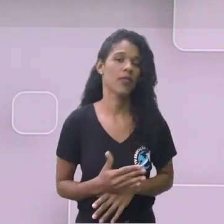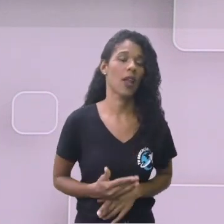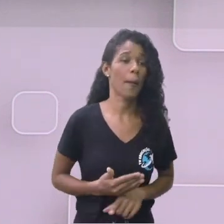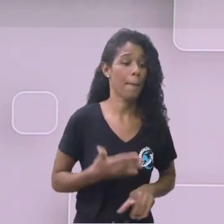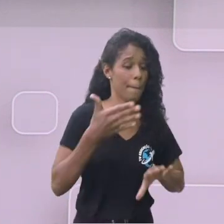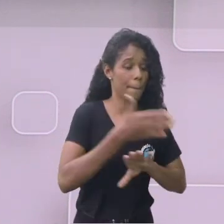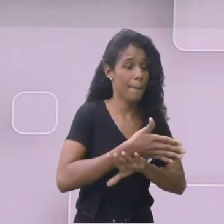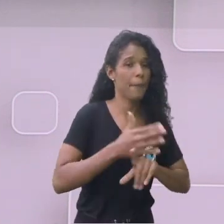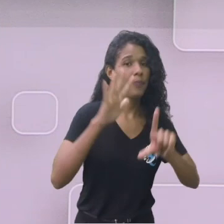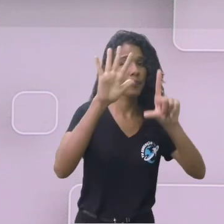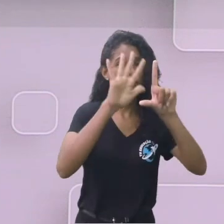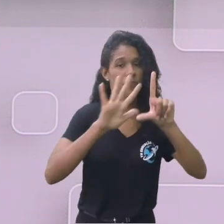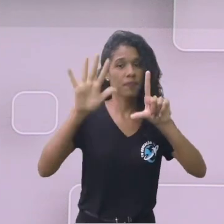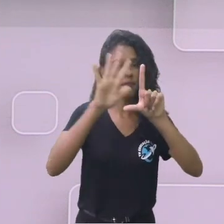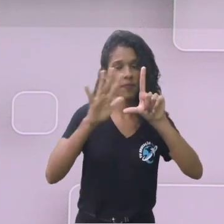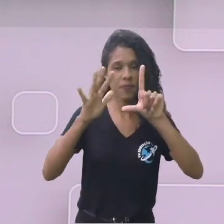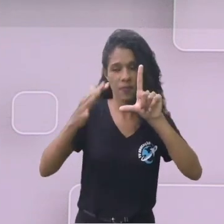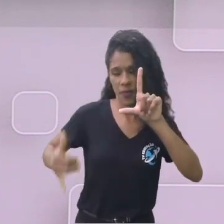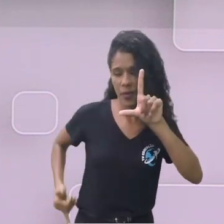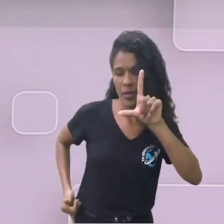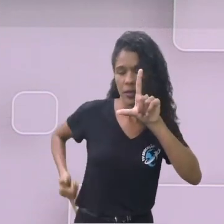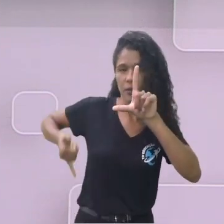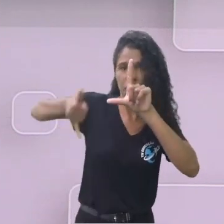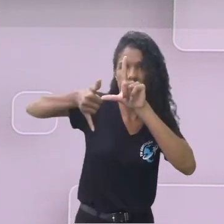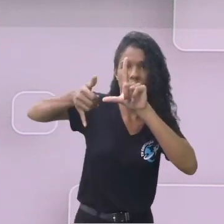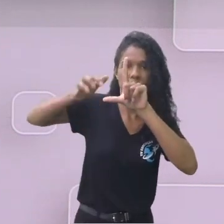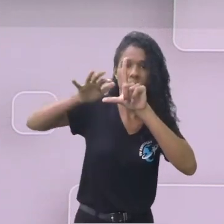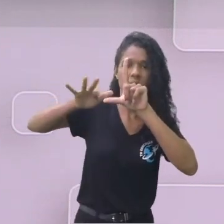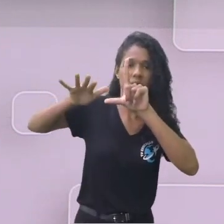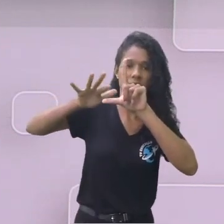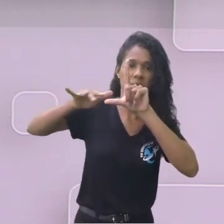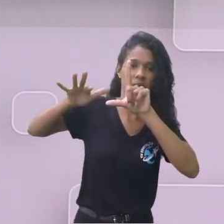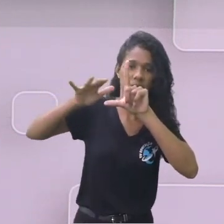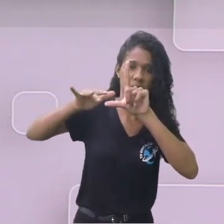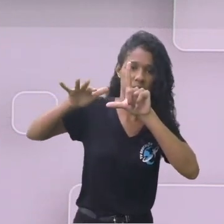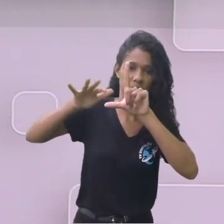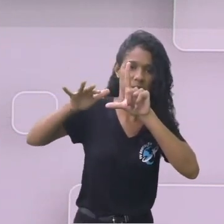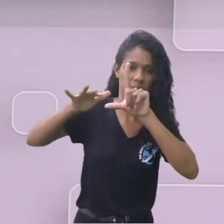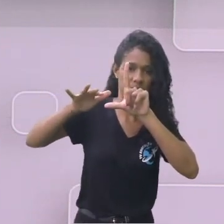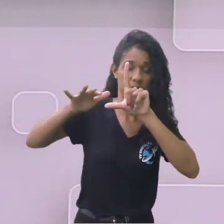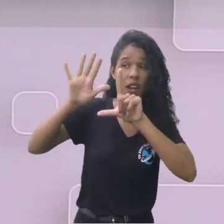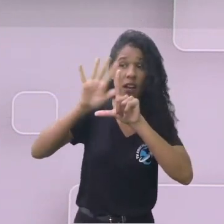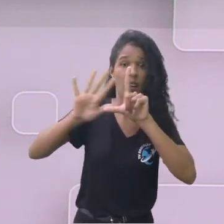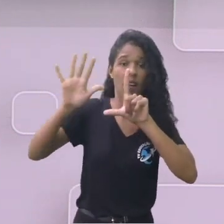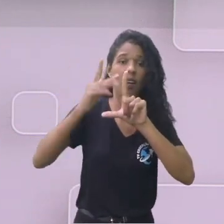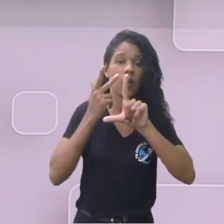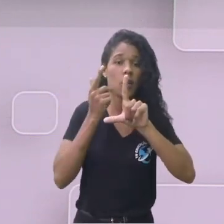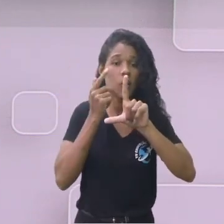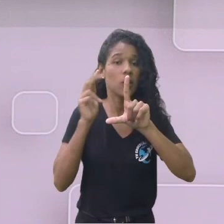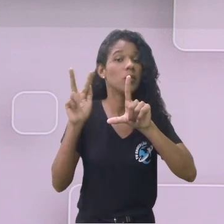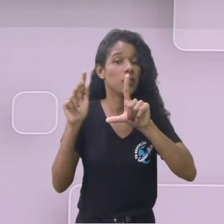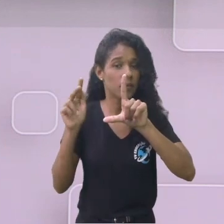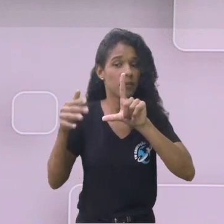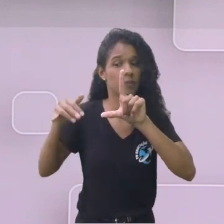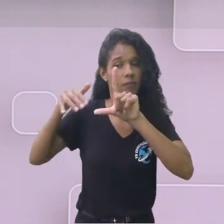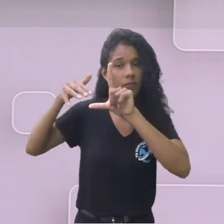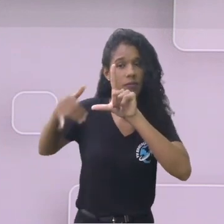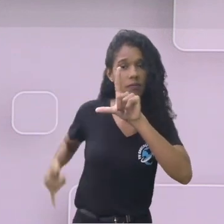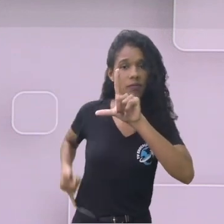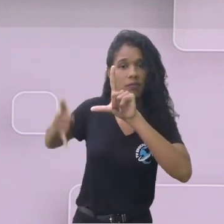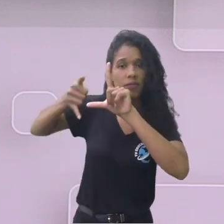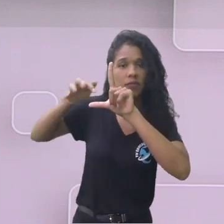na plataforma SMED-GV, aponte a câmera do seu celular na imagem que aparece no canto da